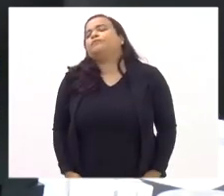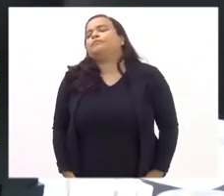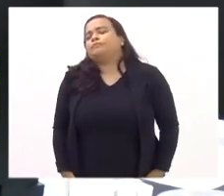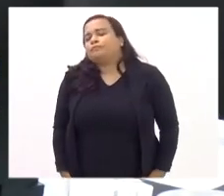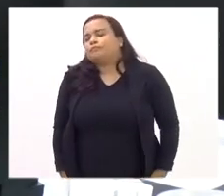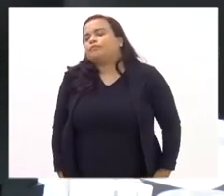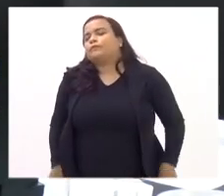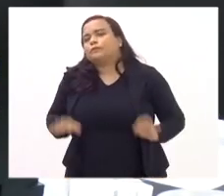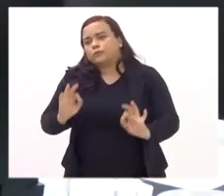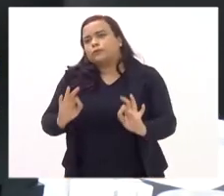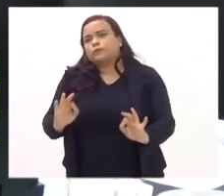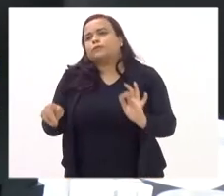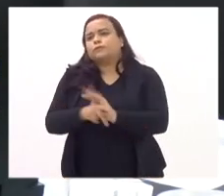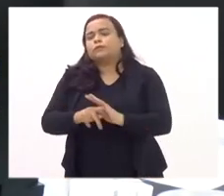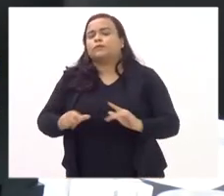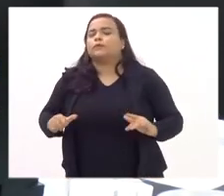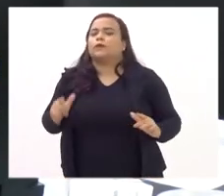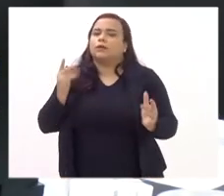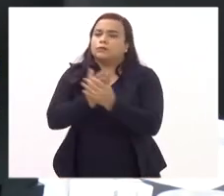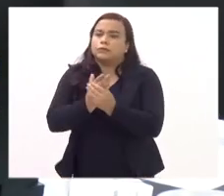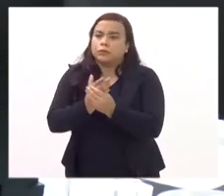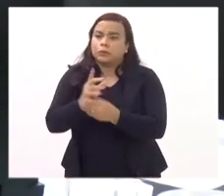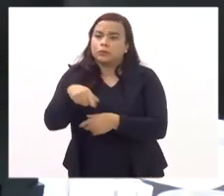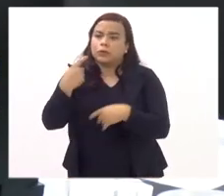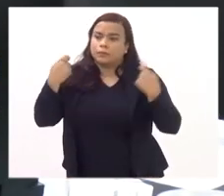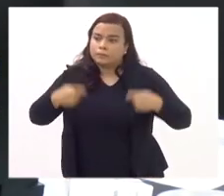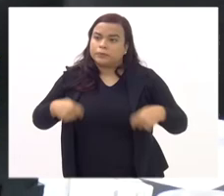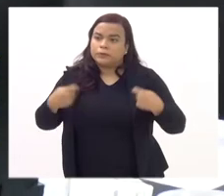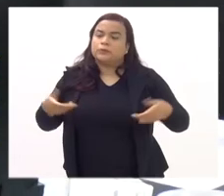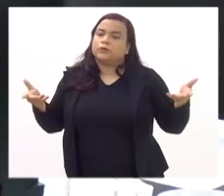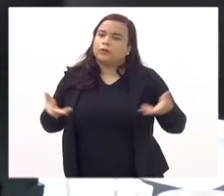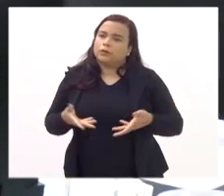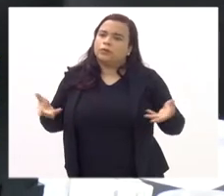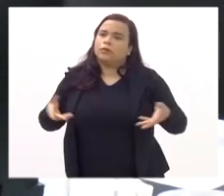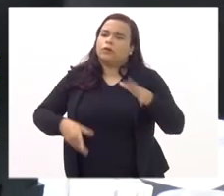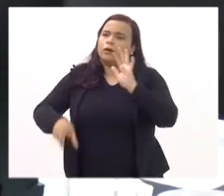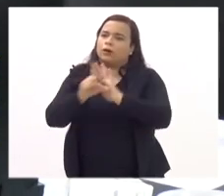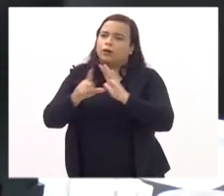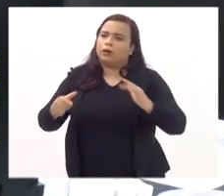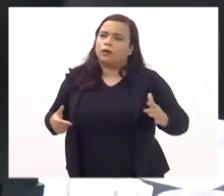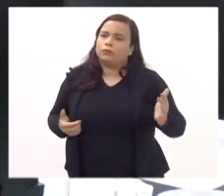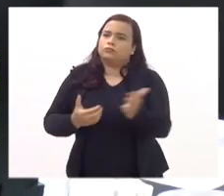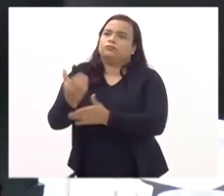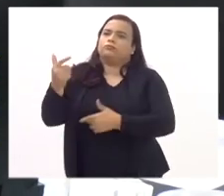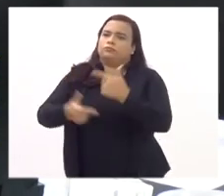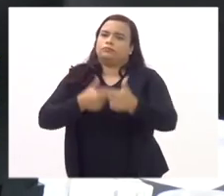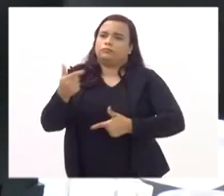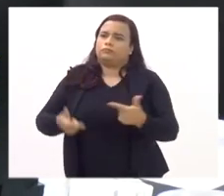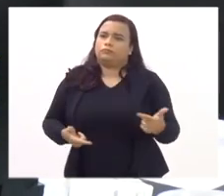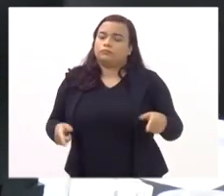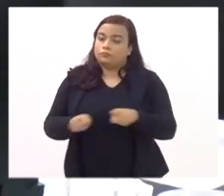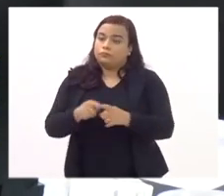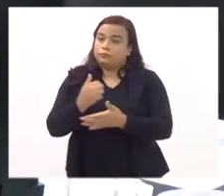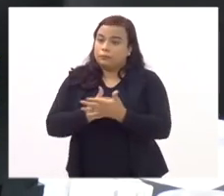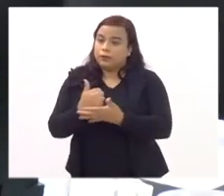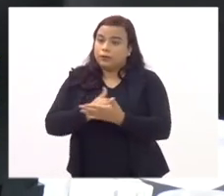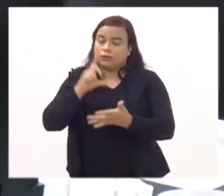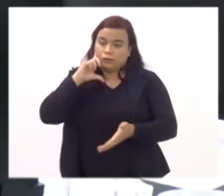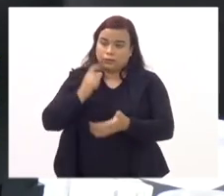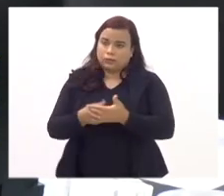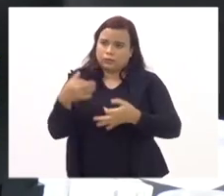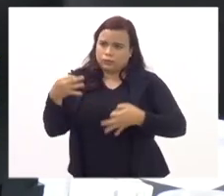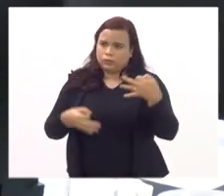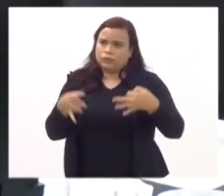confirmados, né, por essa ação judicial. Então, o que a gente tem é a necessidade da lei ser colocada em vigor. Inclusive, com base na decisão judicial,